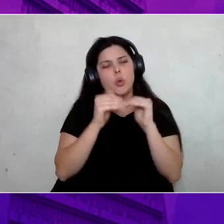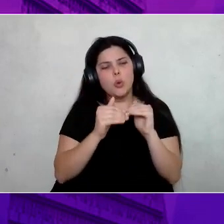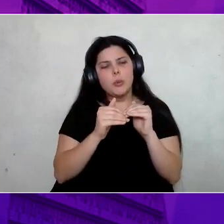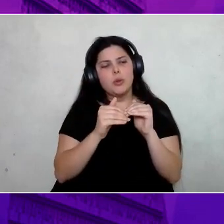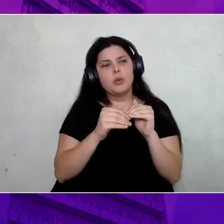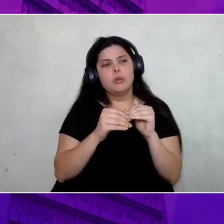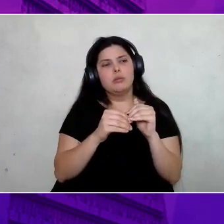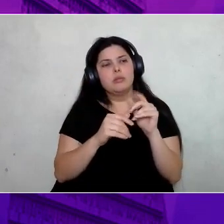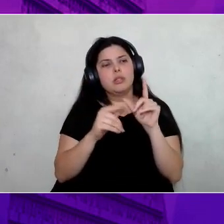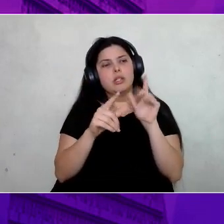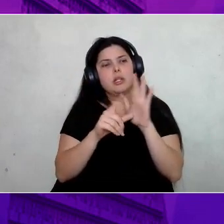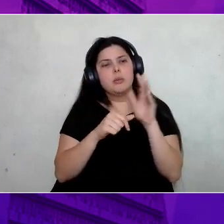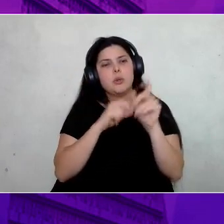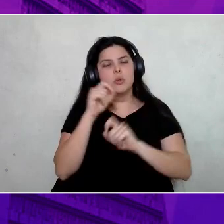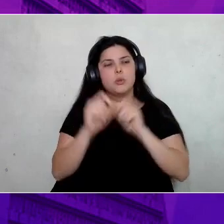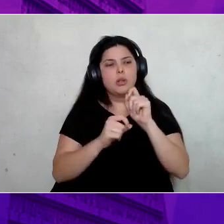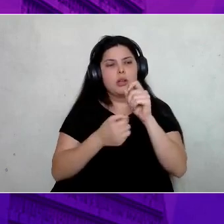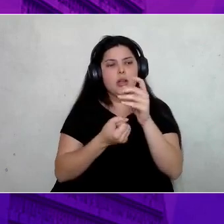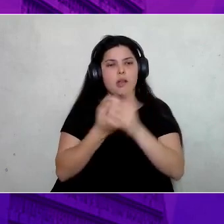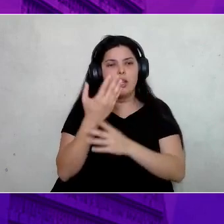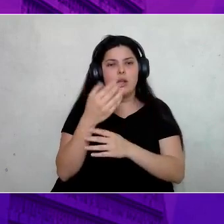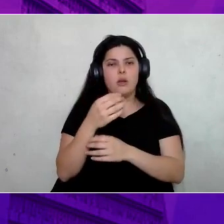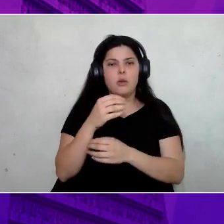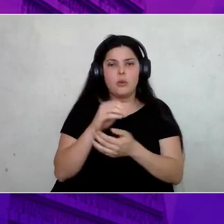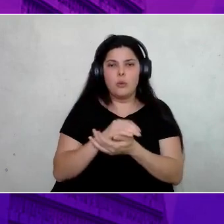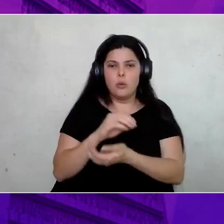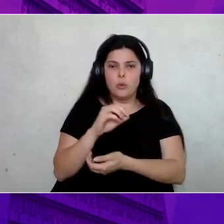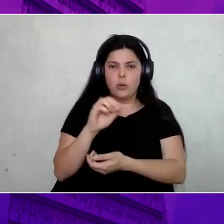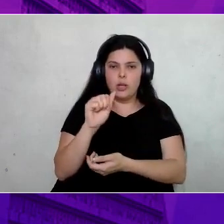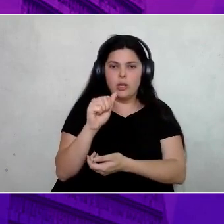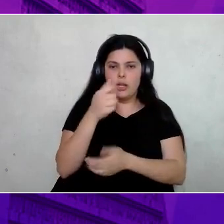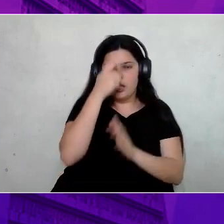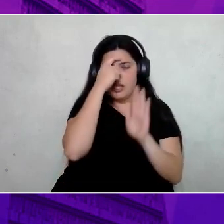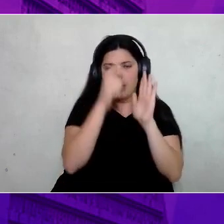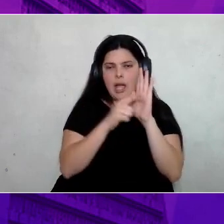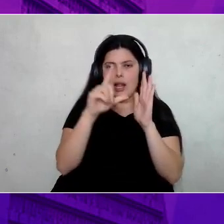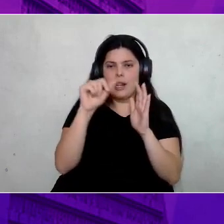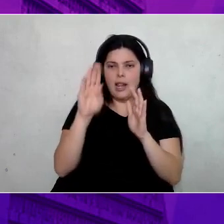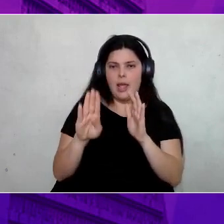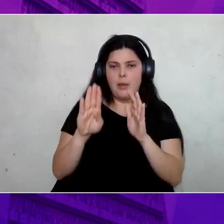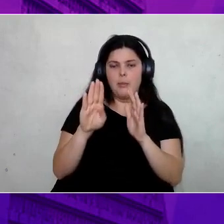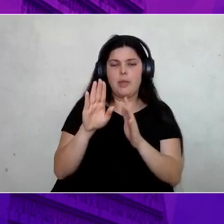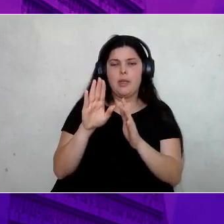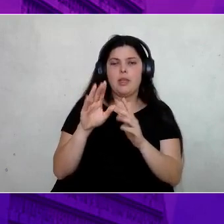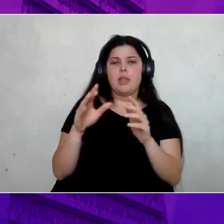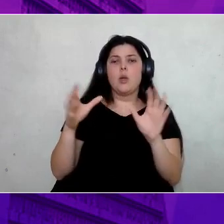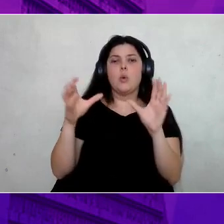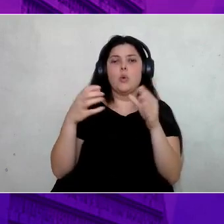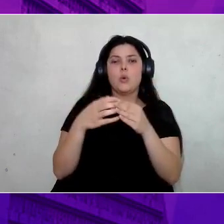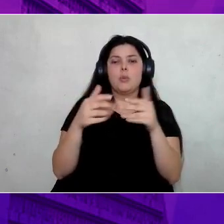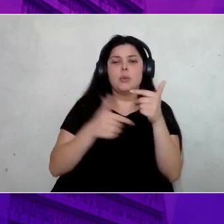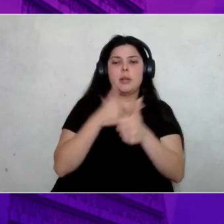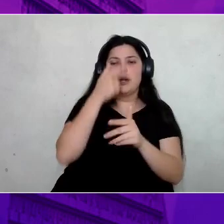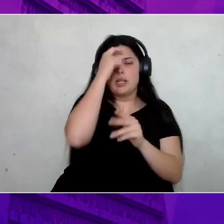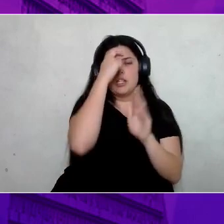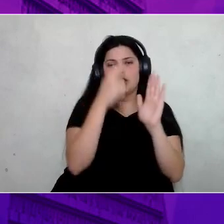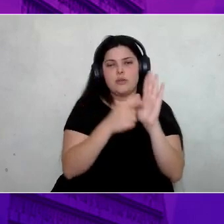disso criaram o AI Lab, que é basicamente uma squad alocada para trabalhar com inteligência artificial